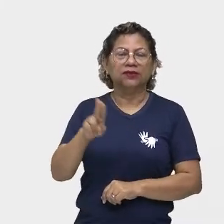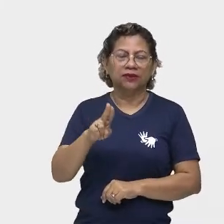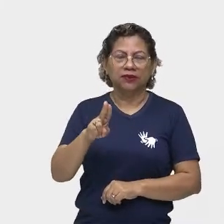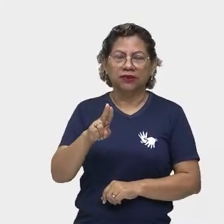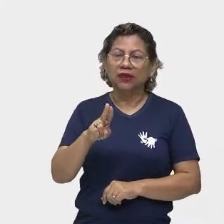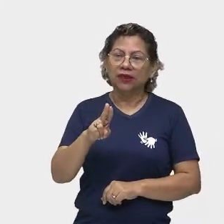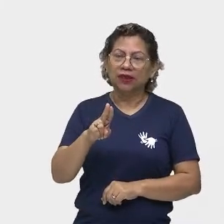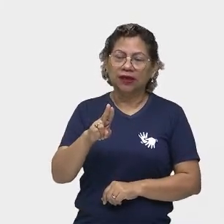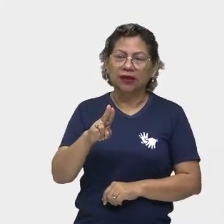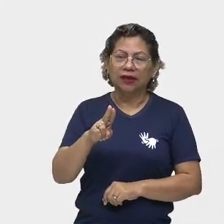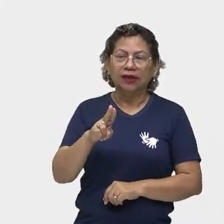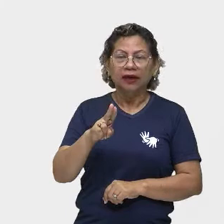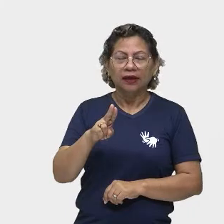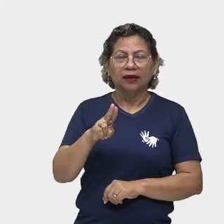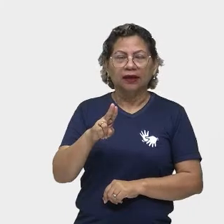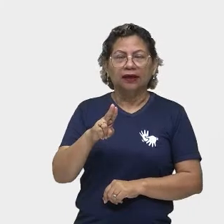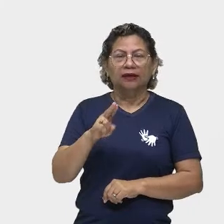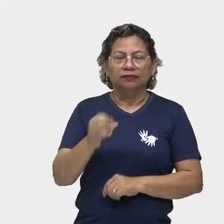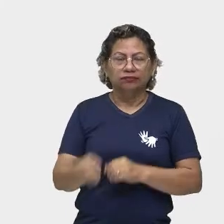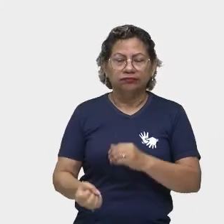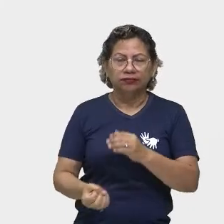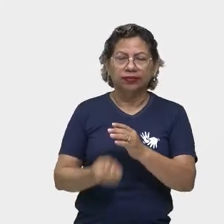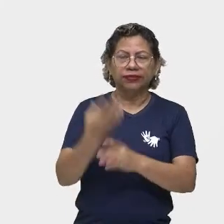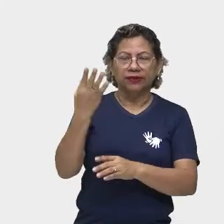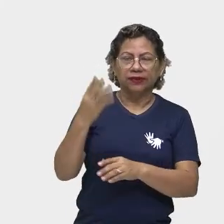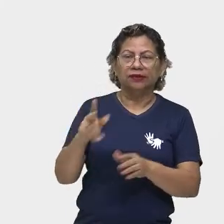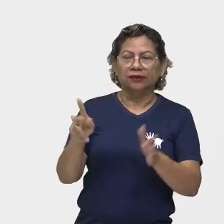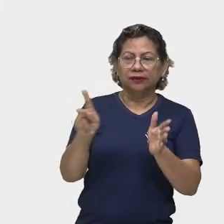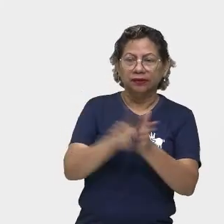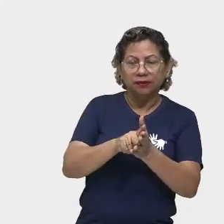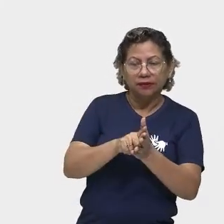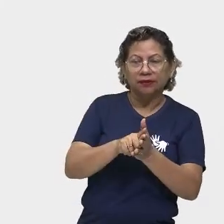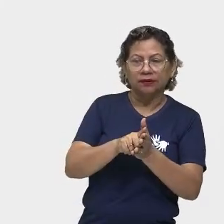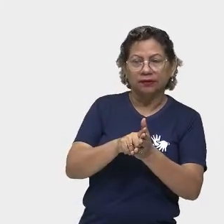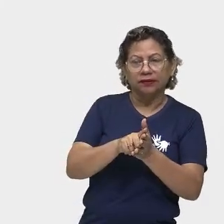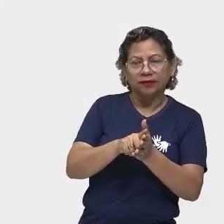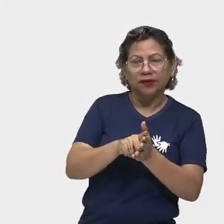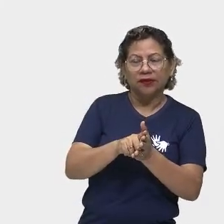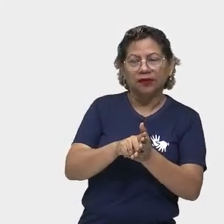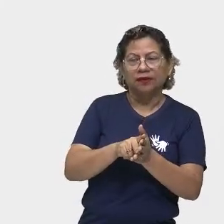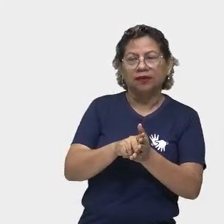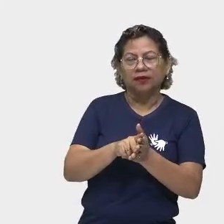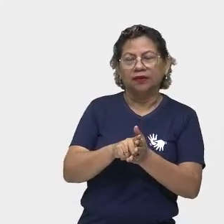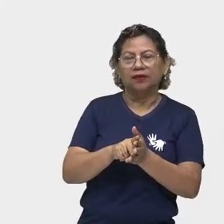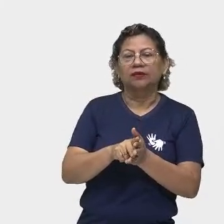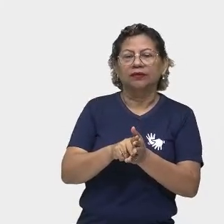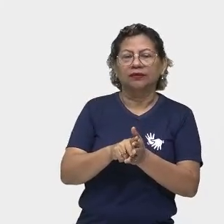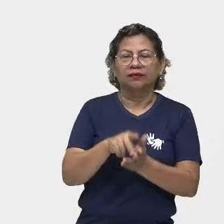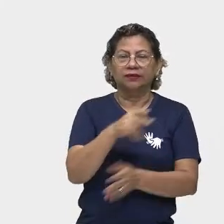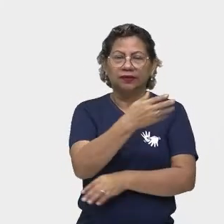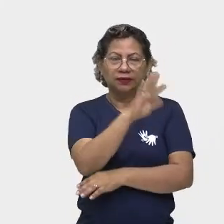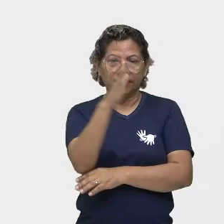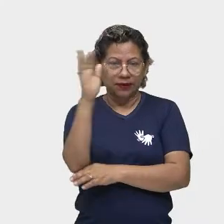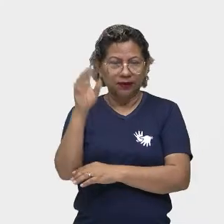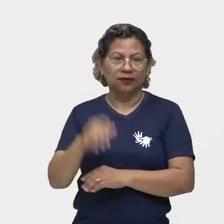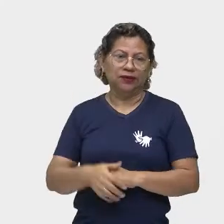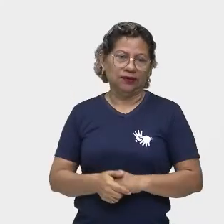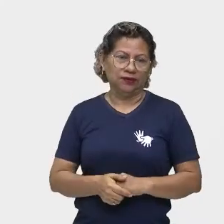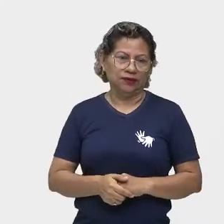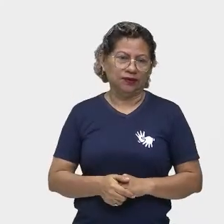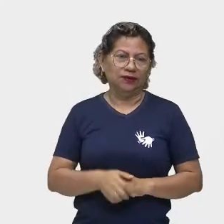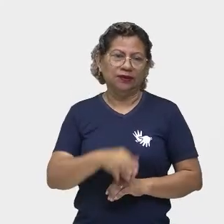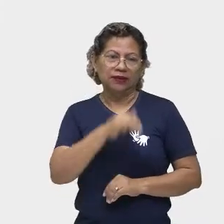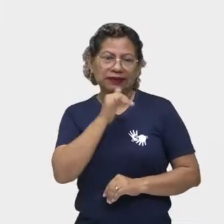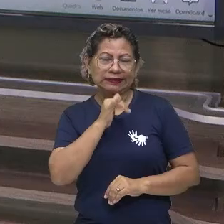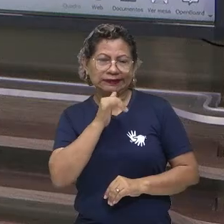podem se regenerar através da intervenção humana. E aí, quando a gente fala de energia renovável, a gente fala